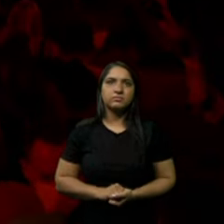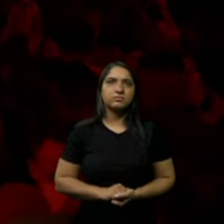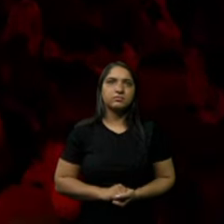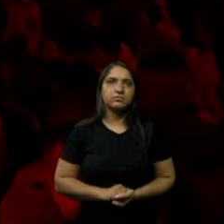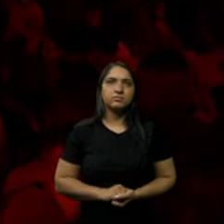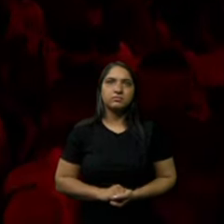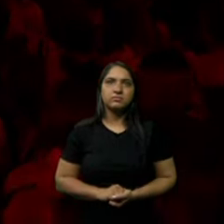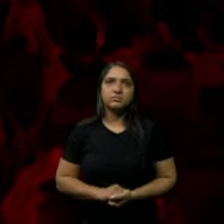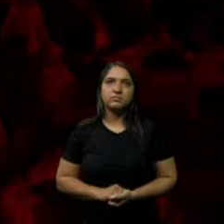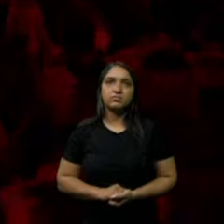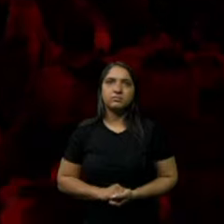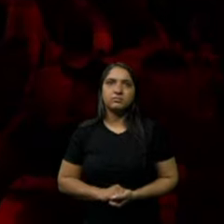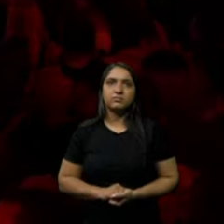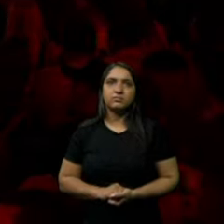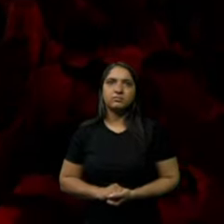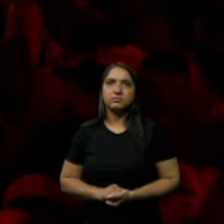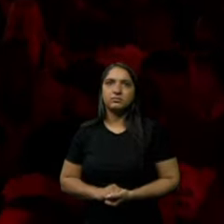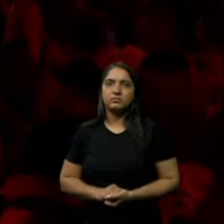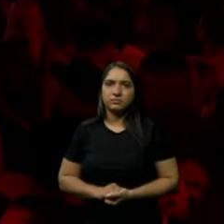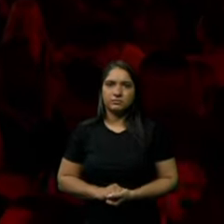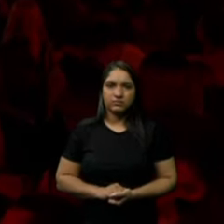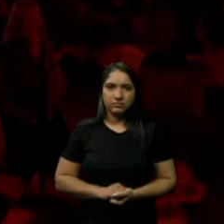O que